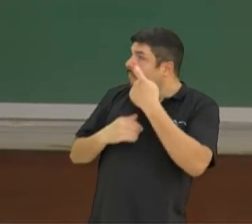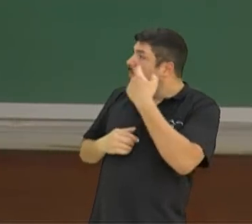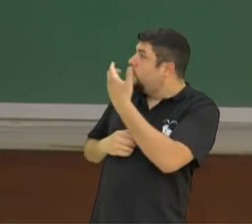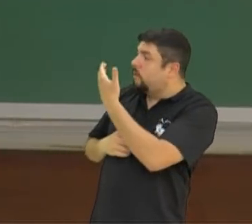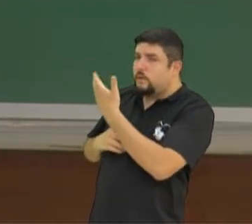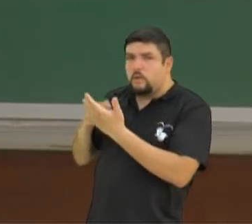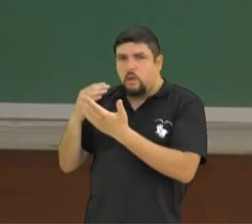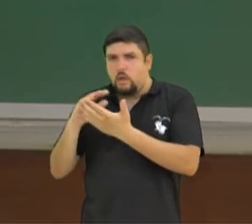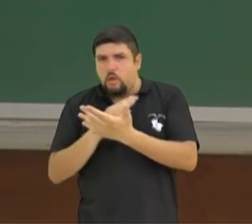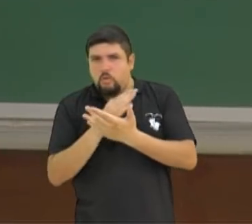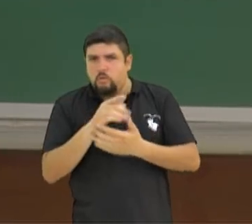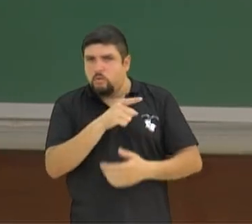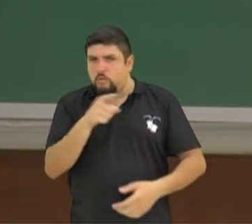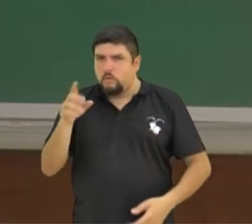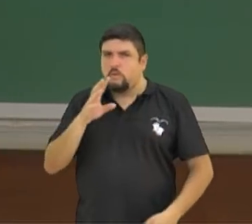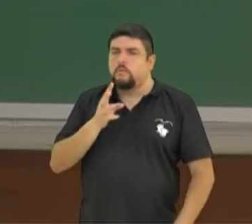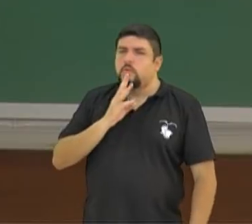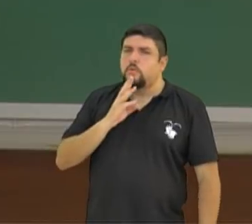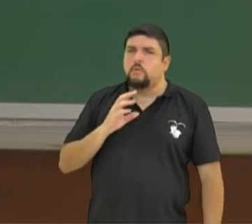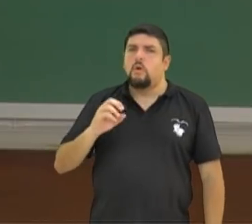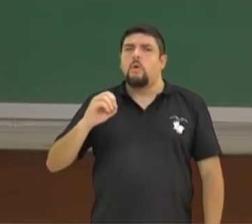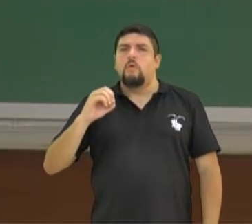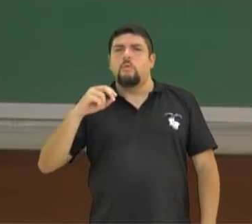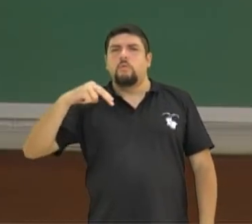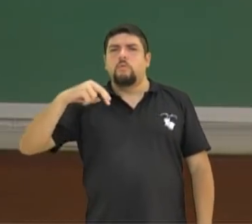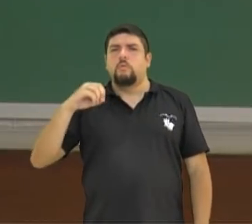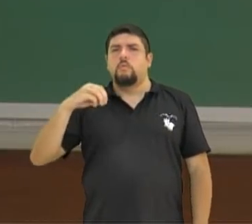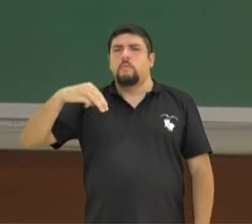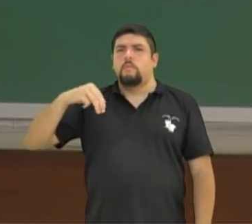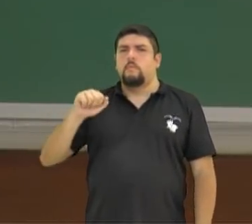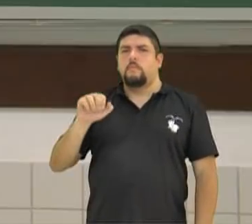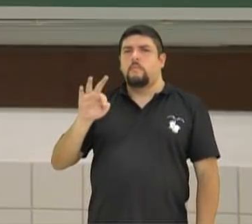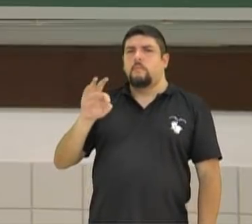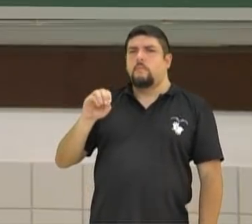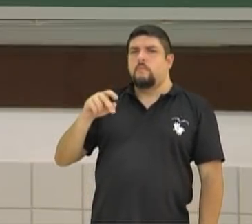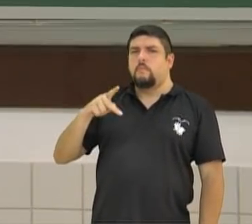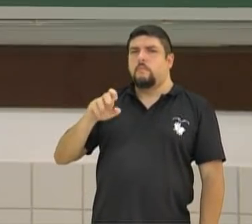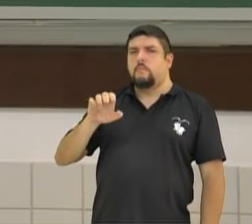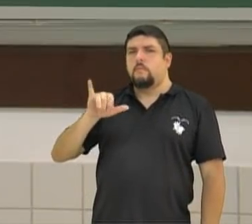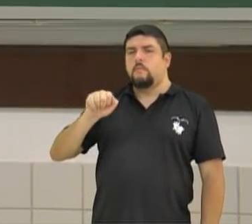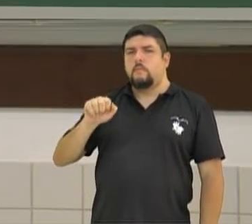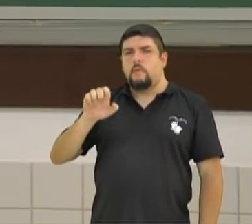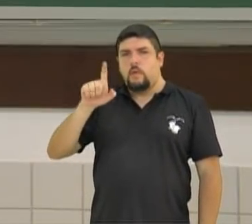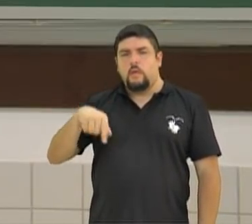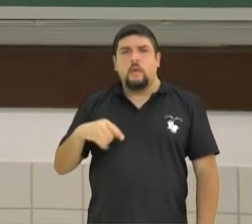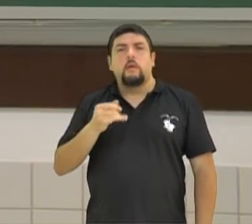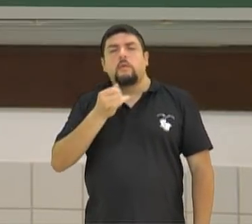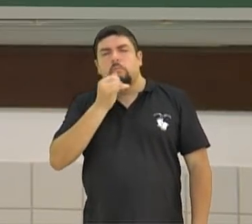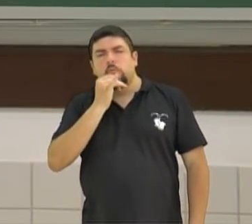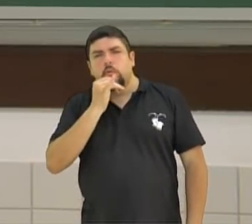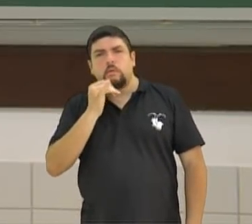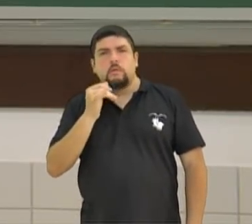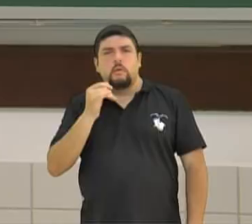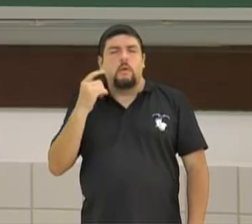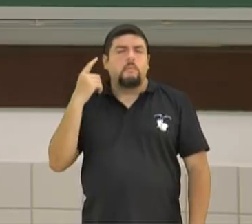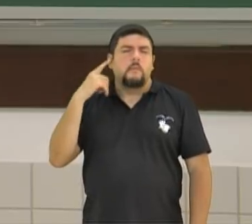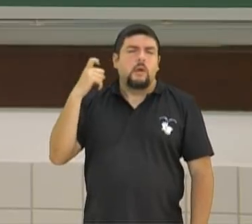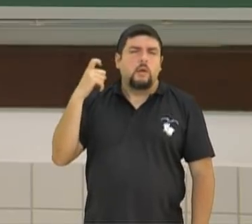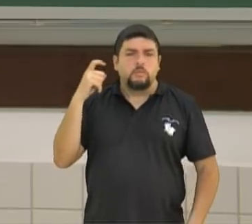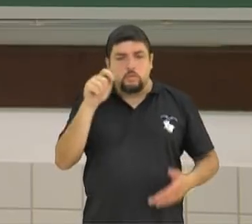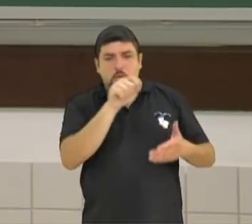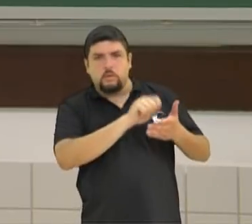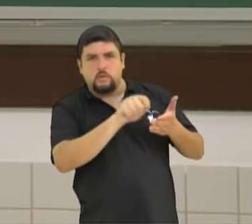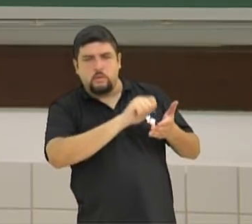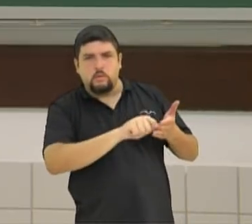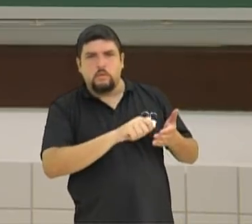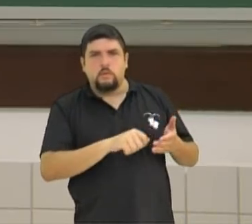A onomatopeia, que é a representação do som na forma escrita, né? Então, o tic-tac do relógio, o tic-tac é um